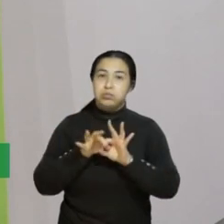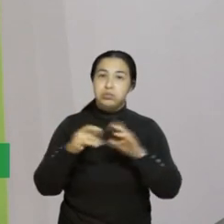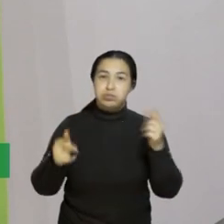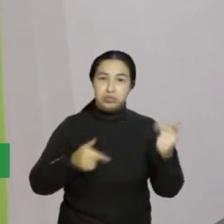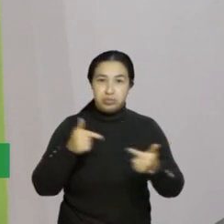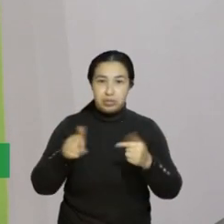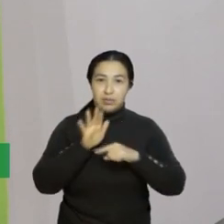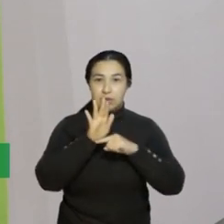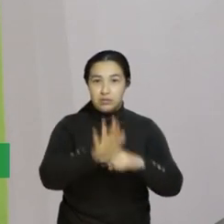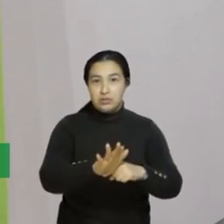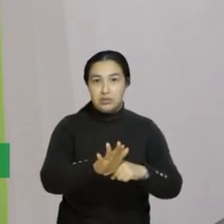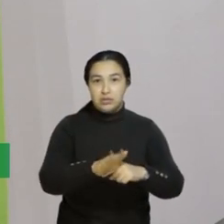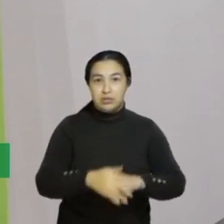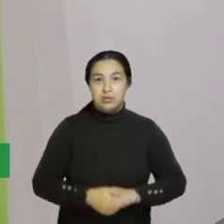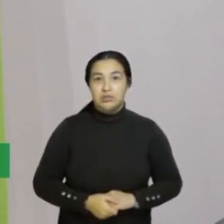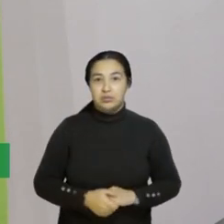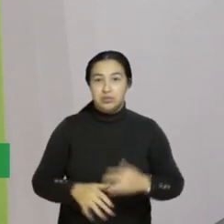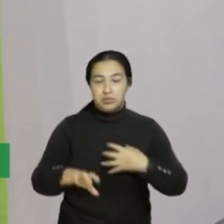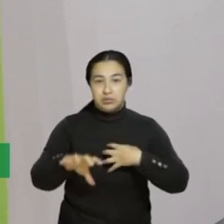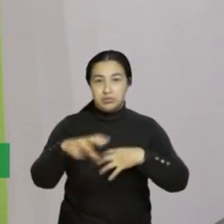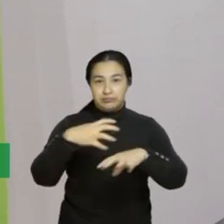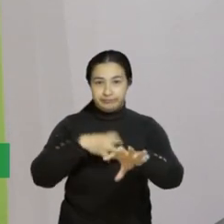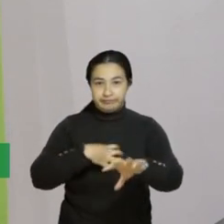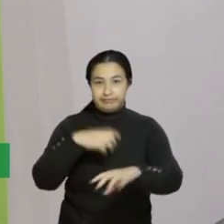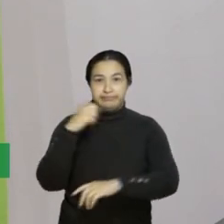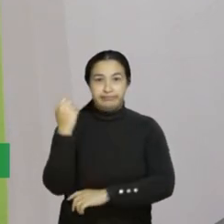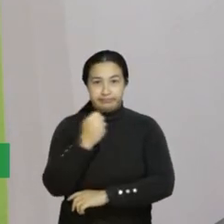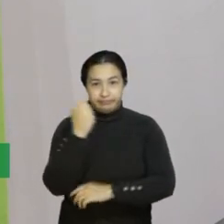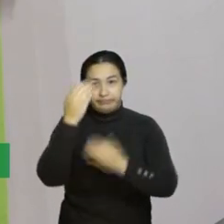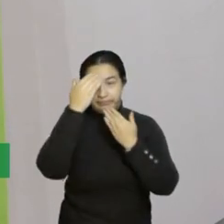grande... pelo Rio Grande do